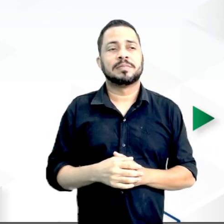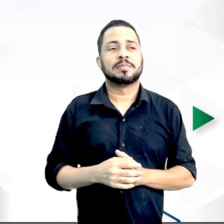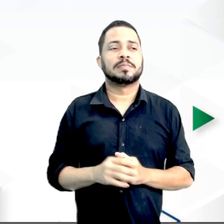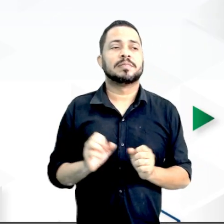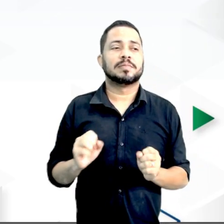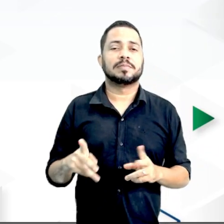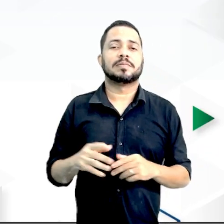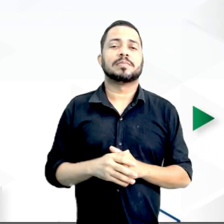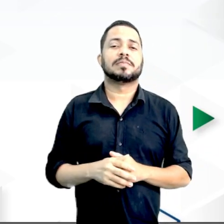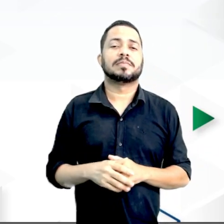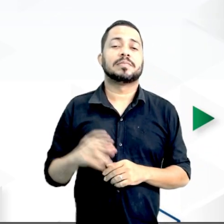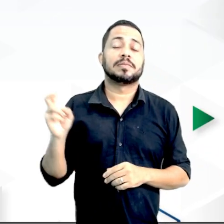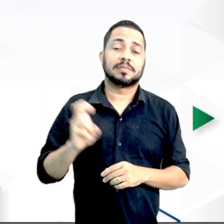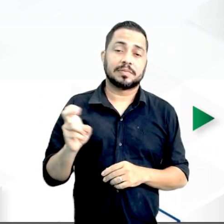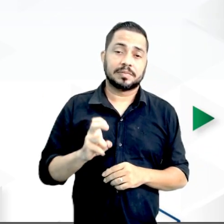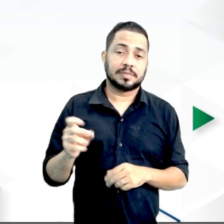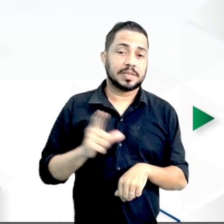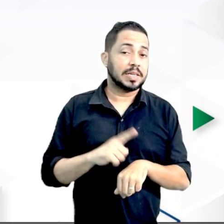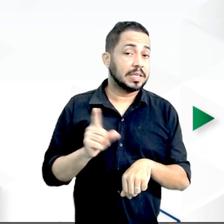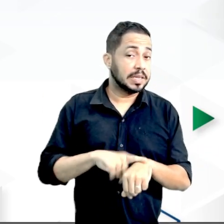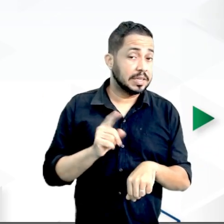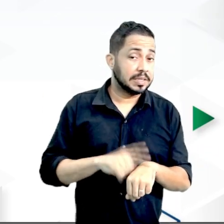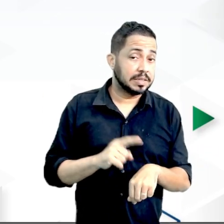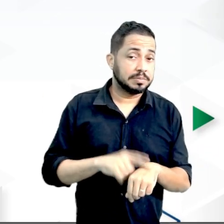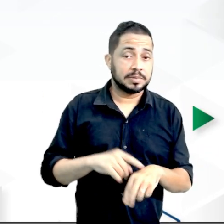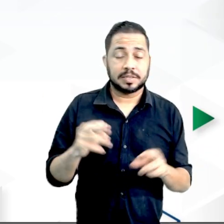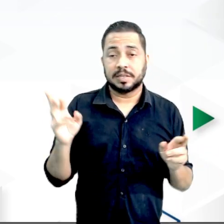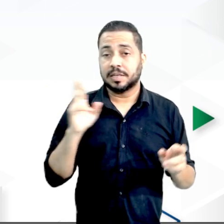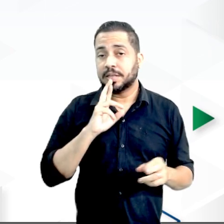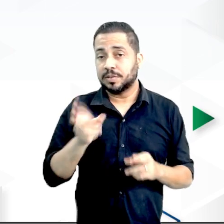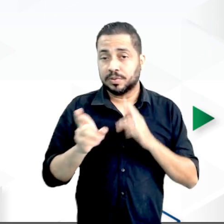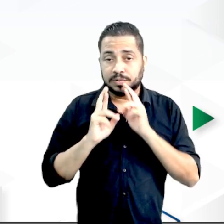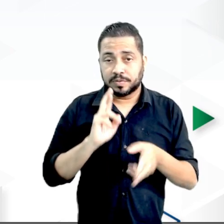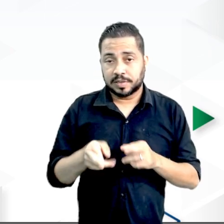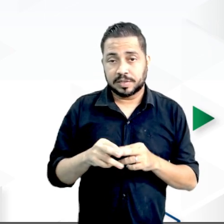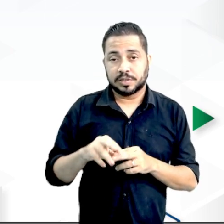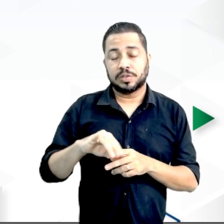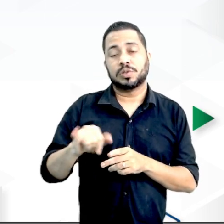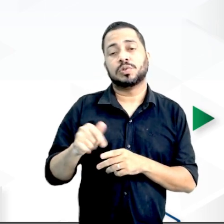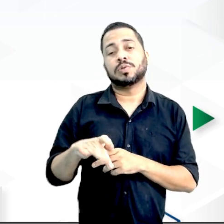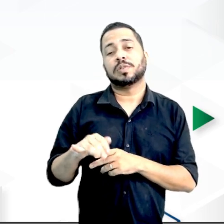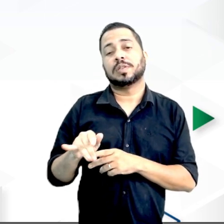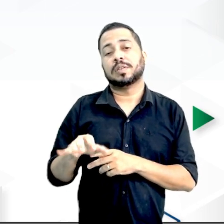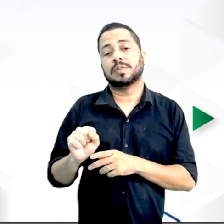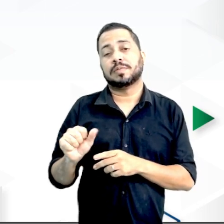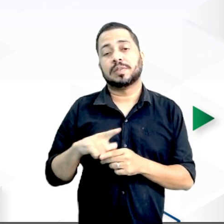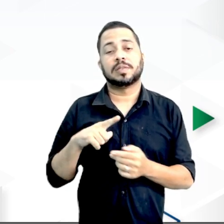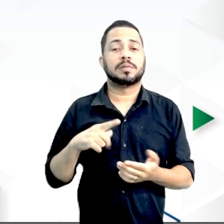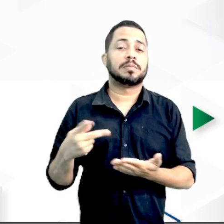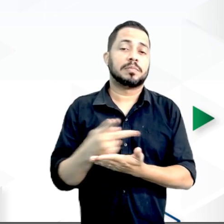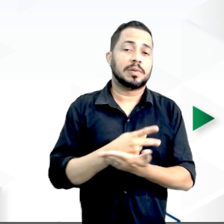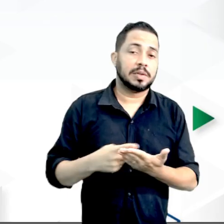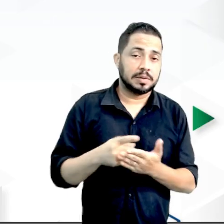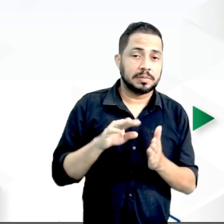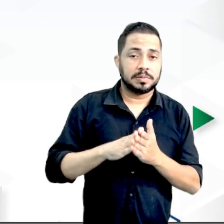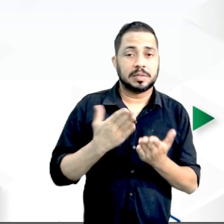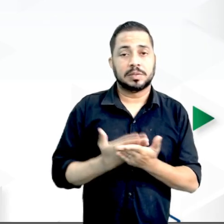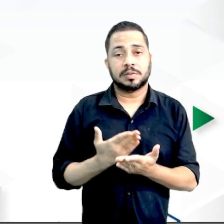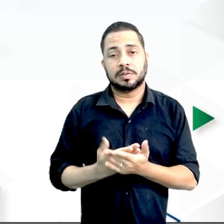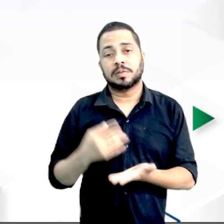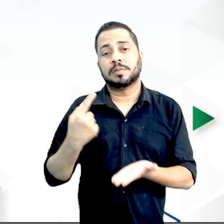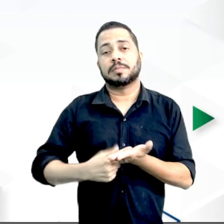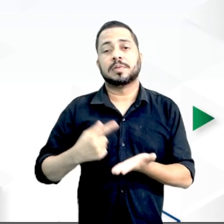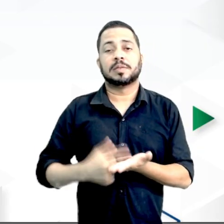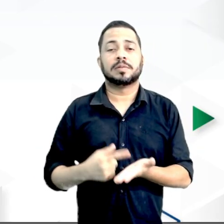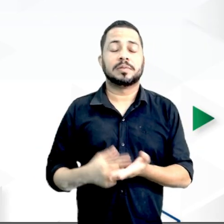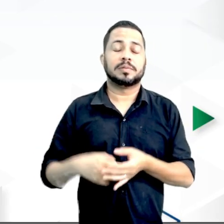tá bom? Quinta questão, dá tempo aí da gente resolver. Joana fez um mapa da sua escola utilizando o plano cartesiano e marcou o